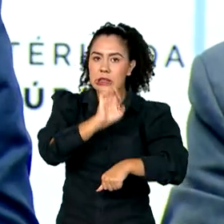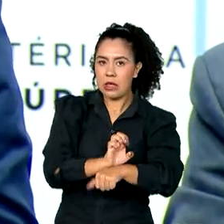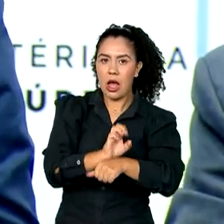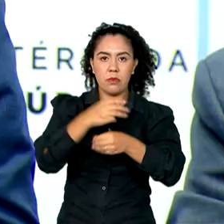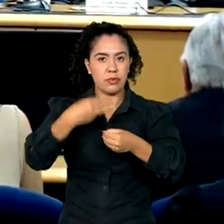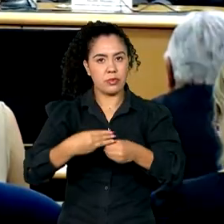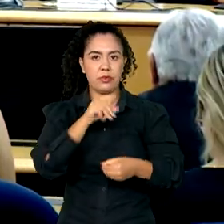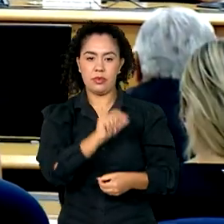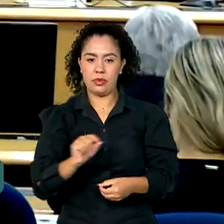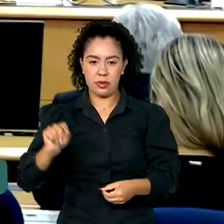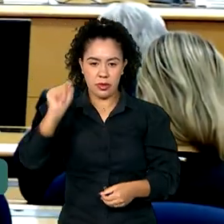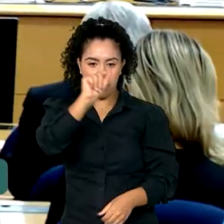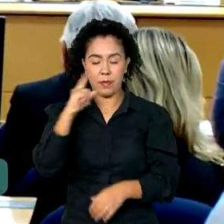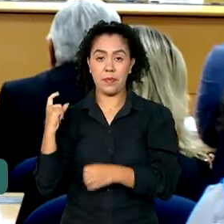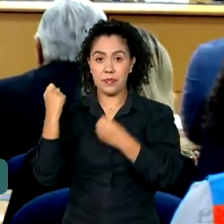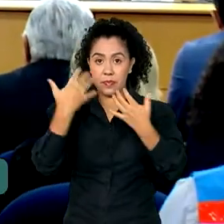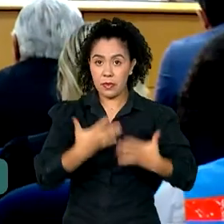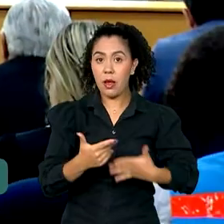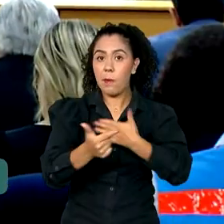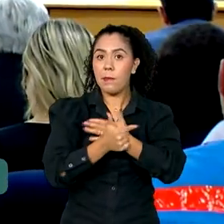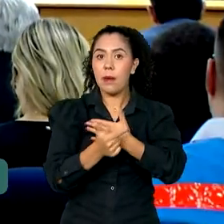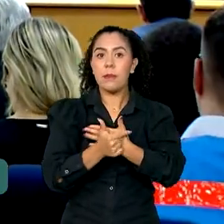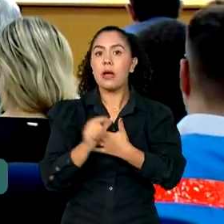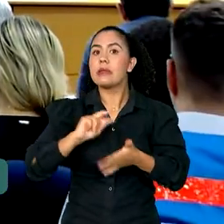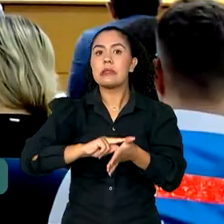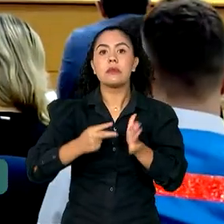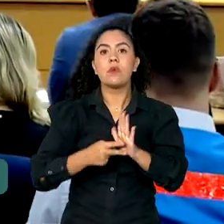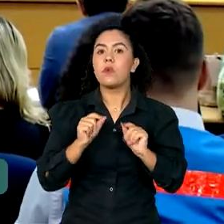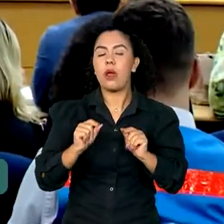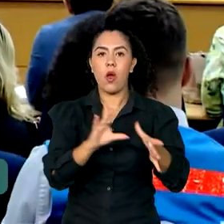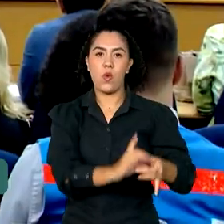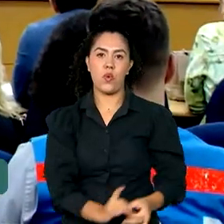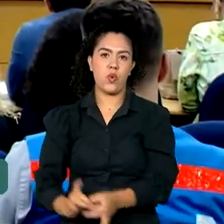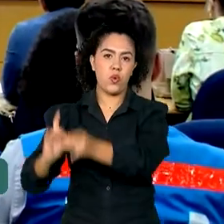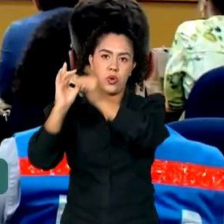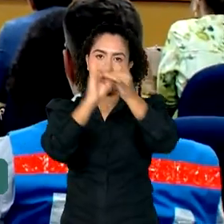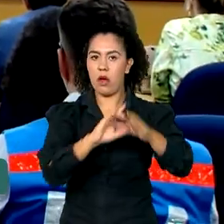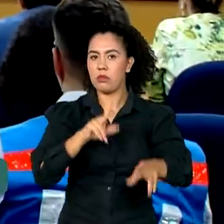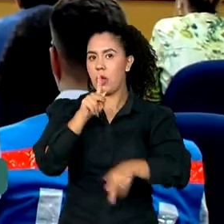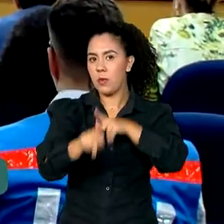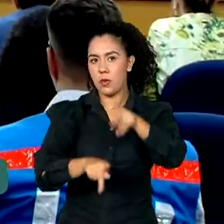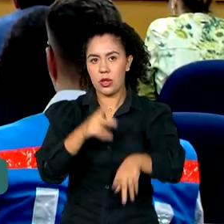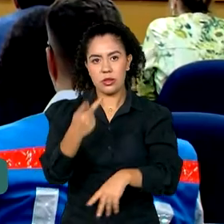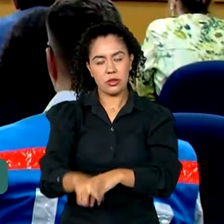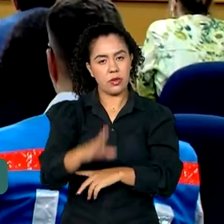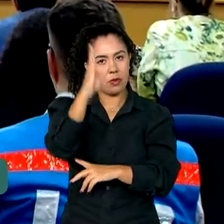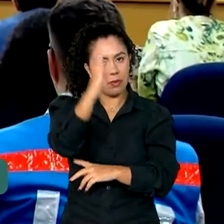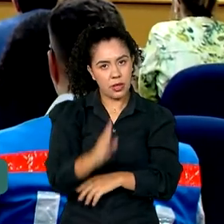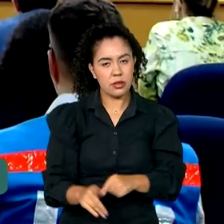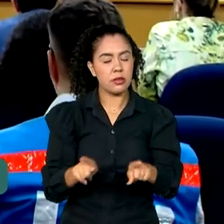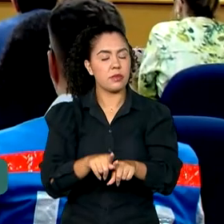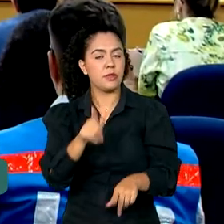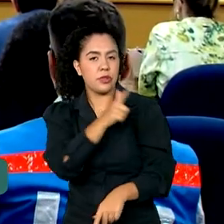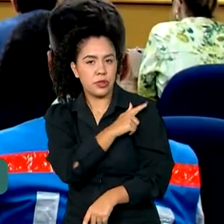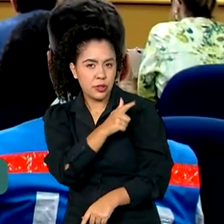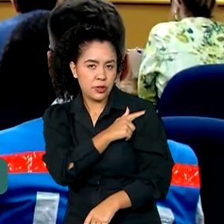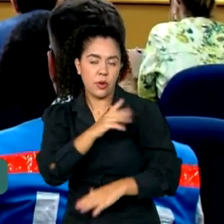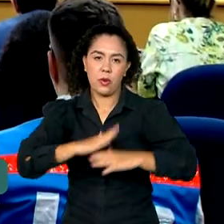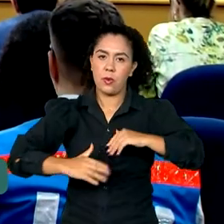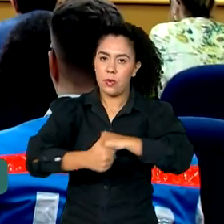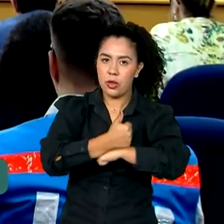dos municípios. É um papel e um momento de união, né? União de toda a população brasileira, né? Dos gestores, trabalhadores,